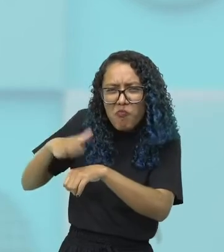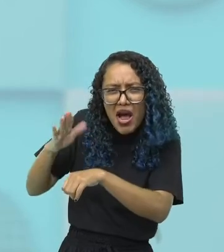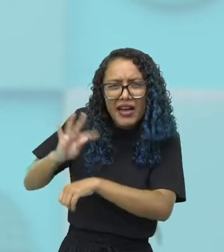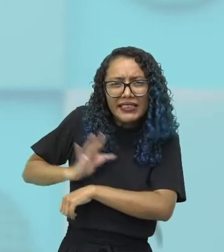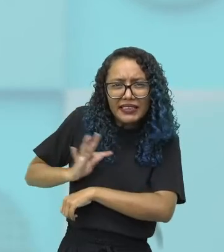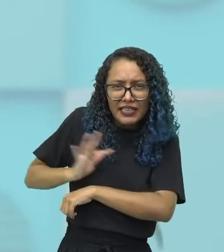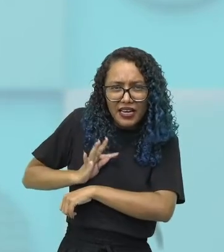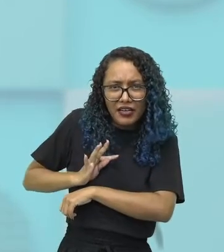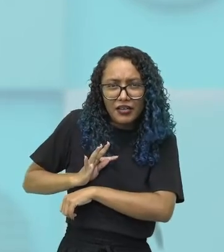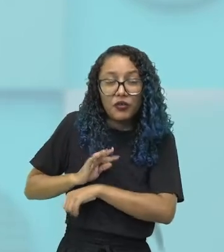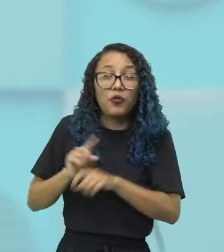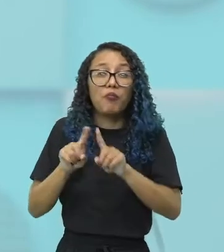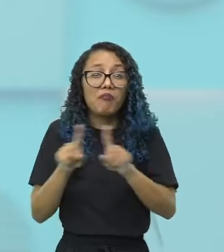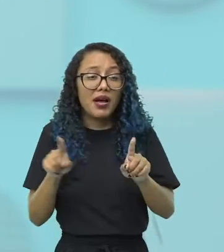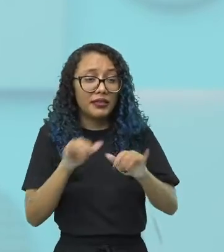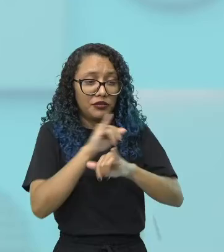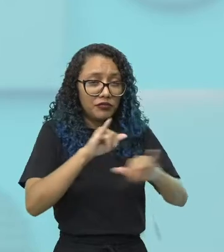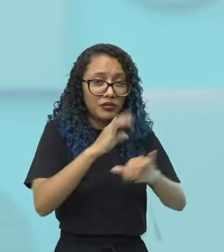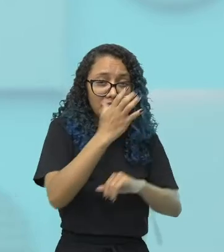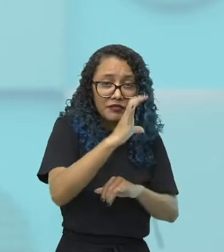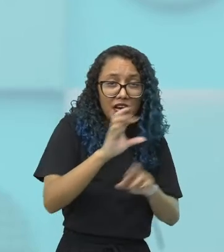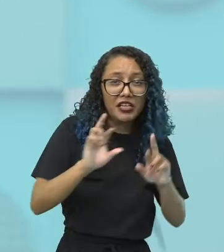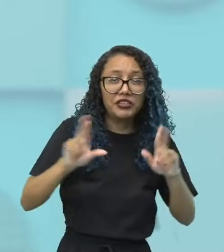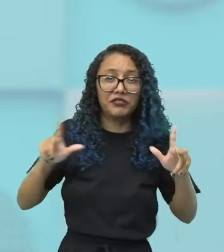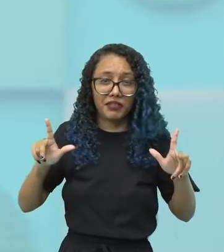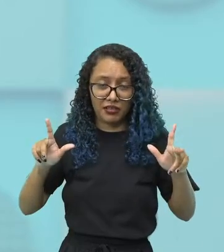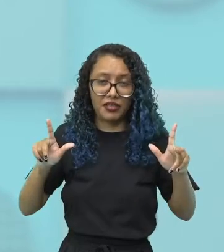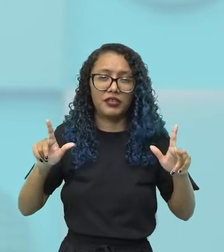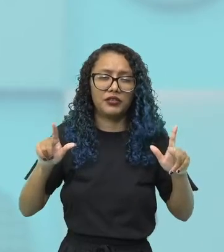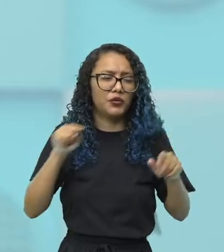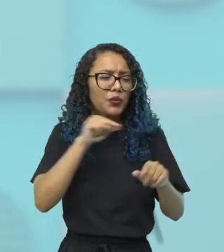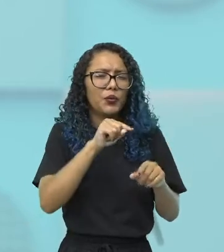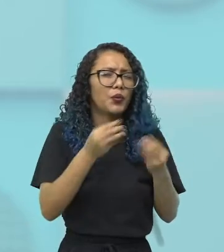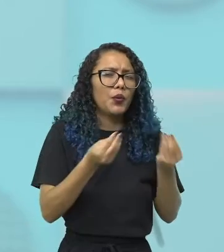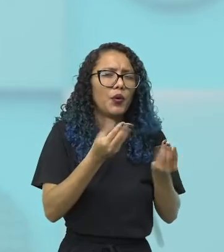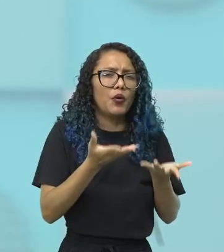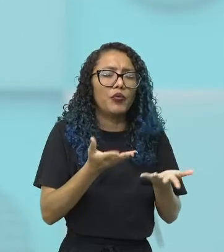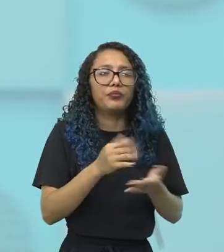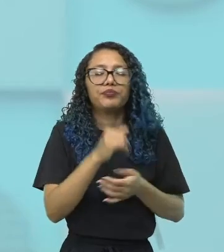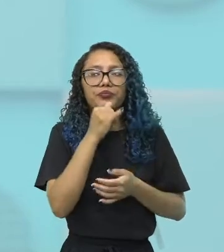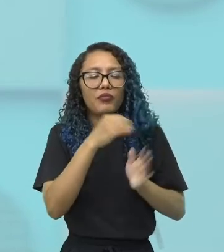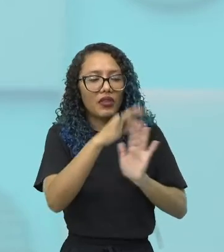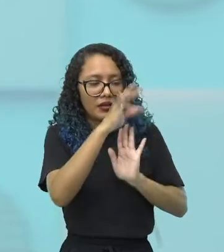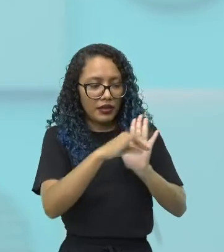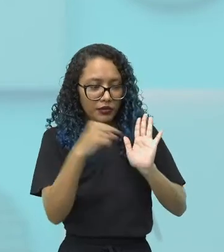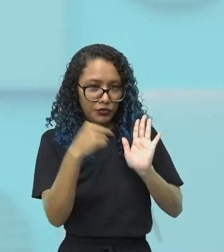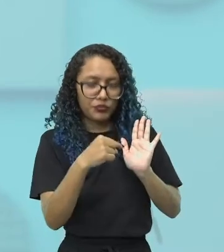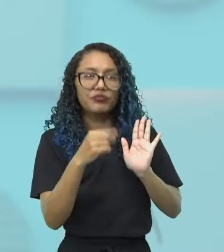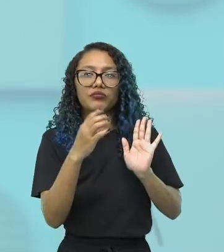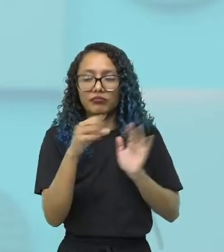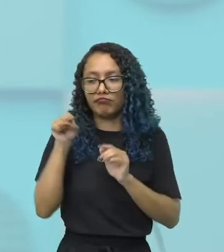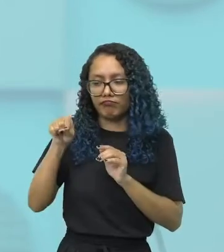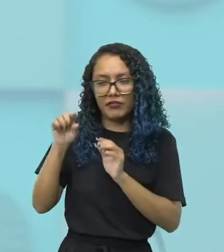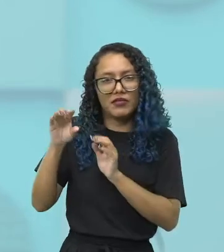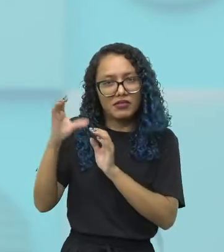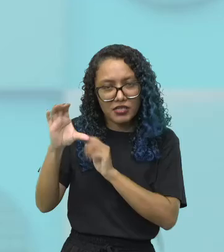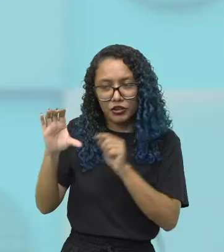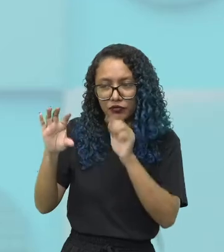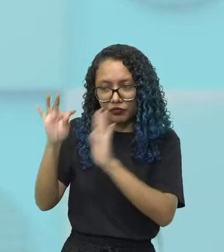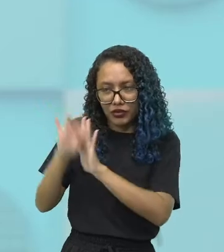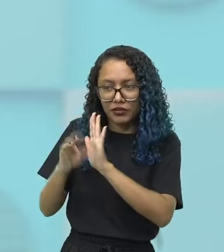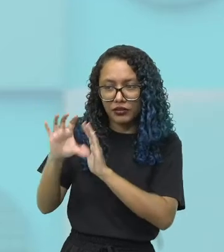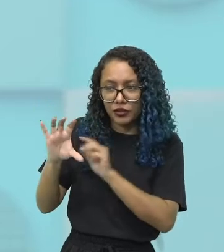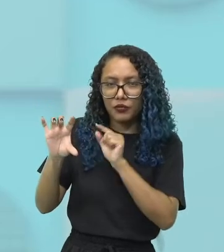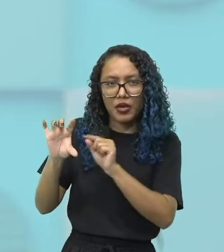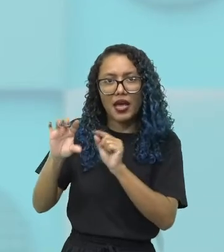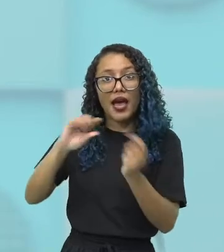de divulgação científica. O que é isso, professor? Eu tenho um texto científico, né, e eu faço uma